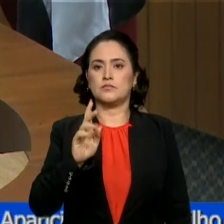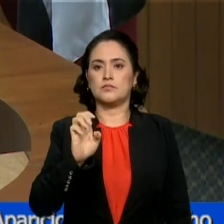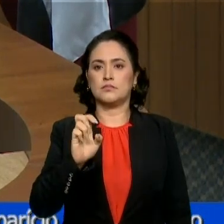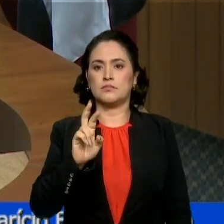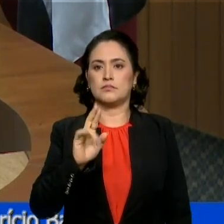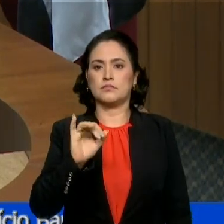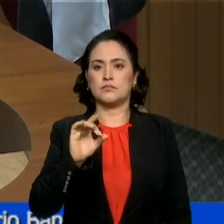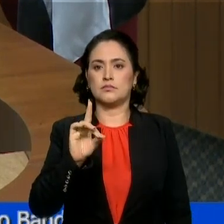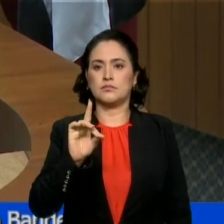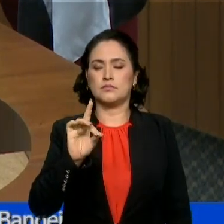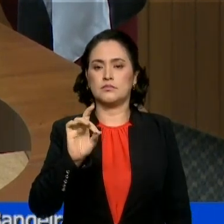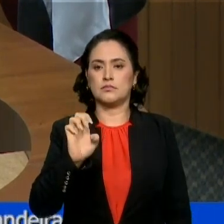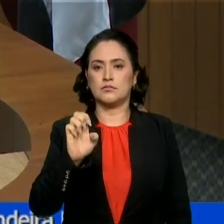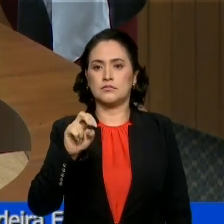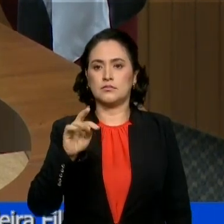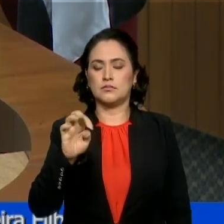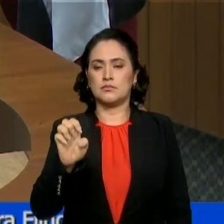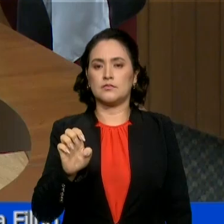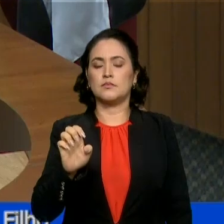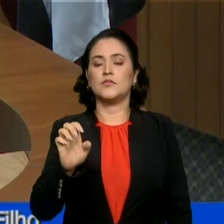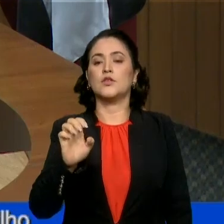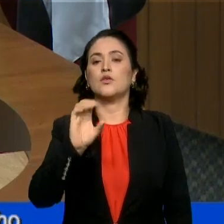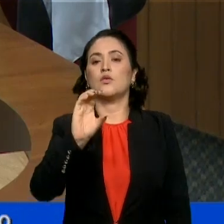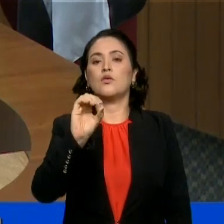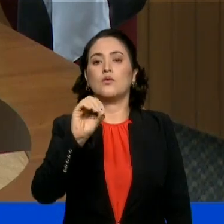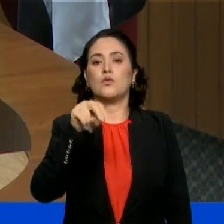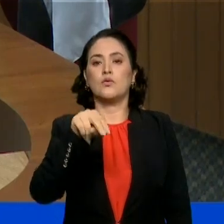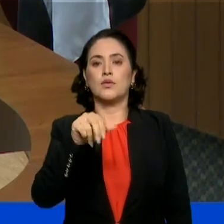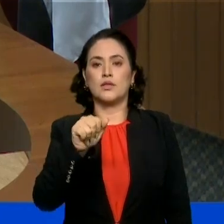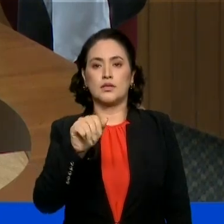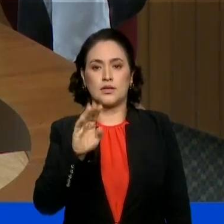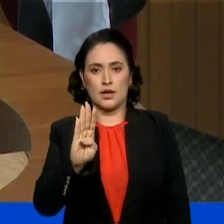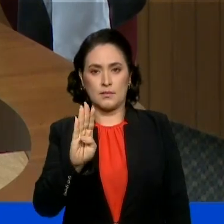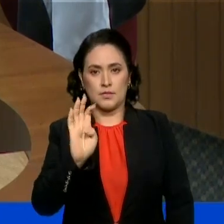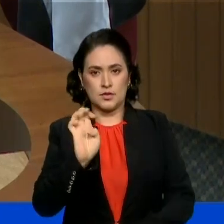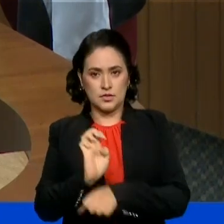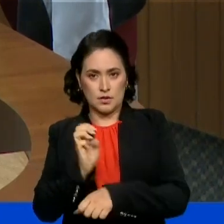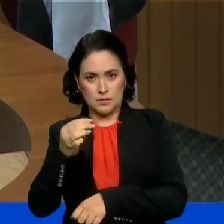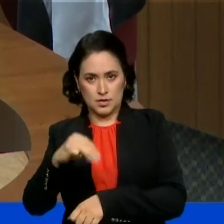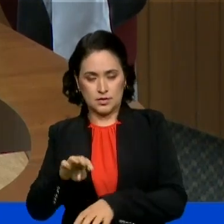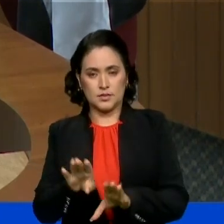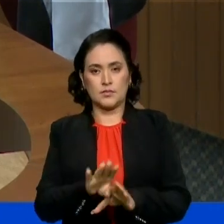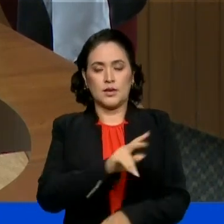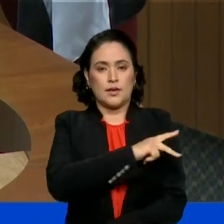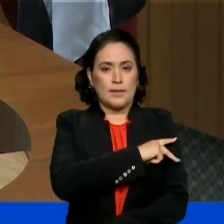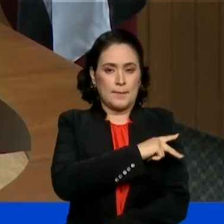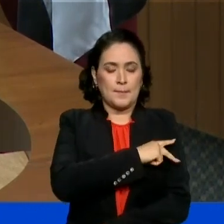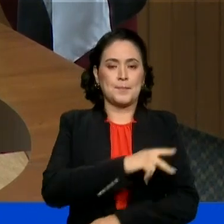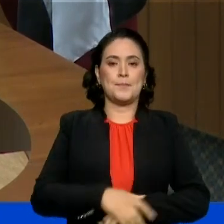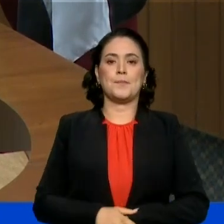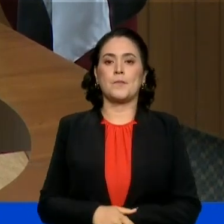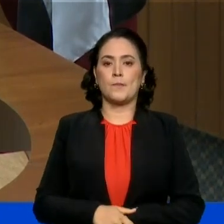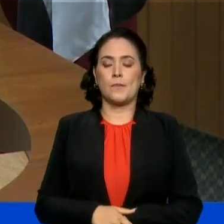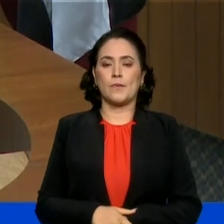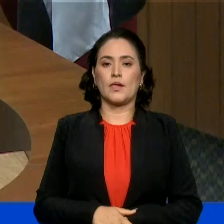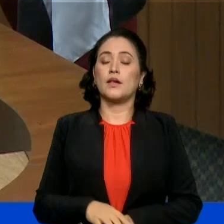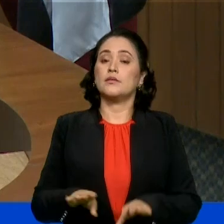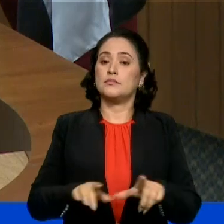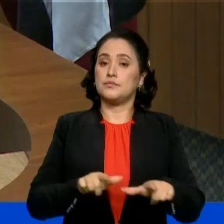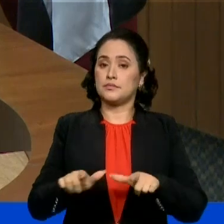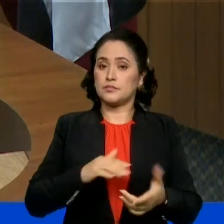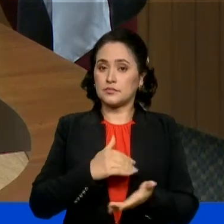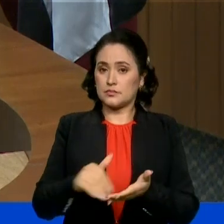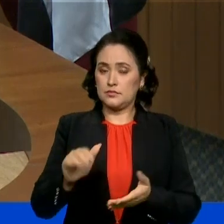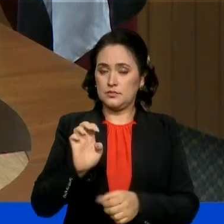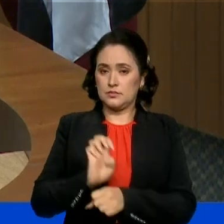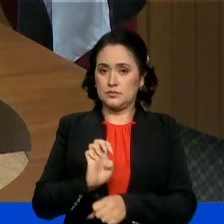Abastecimento, do Estado do Maranhão e Piauí. De secretário de Estado, gerente